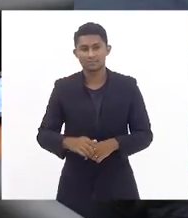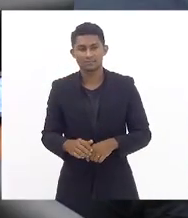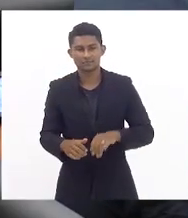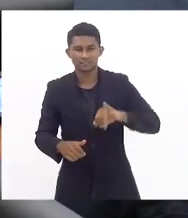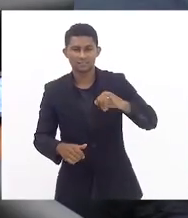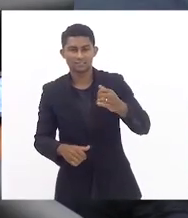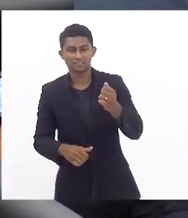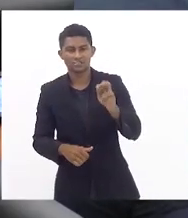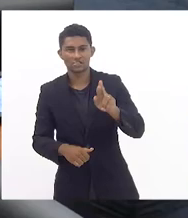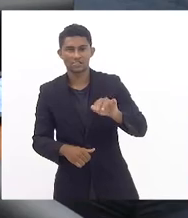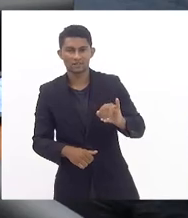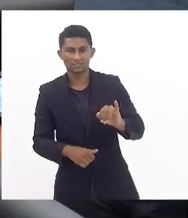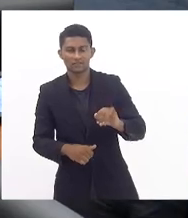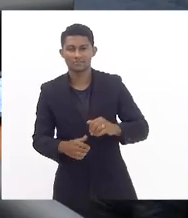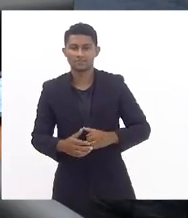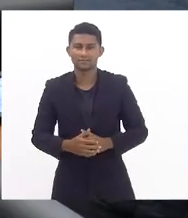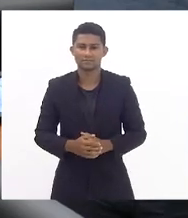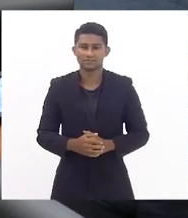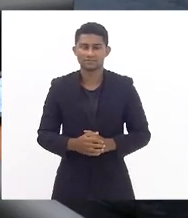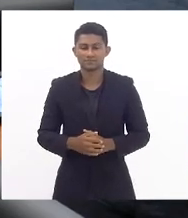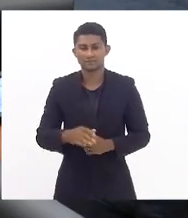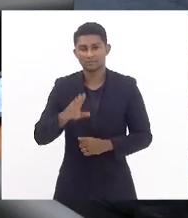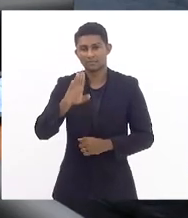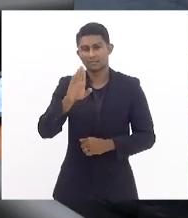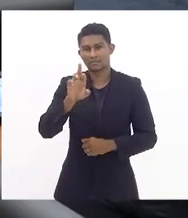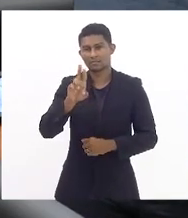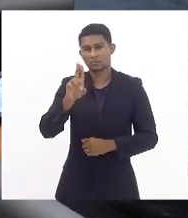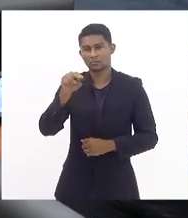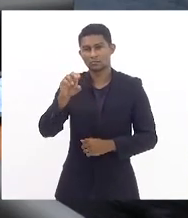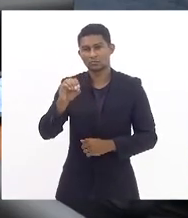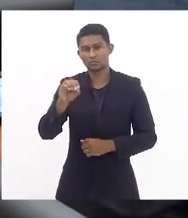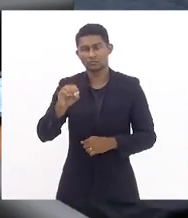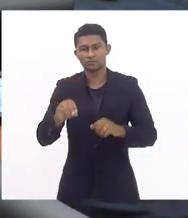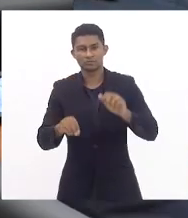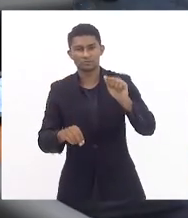Jari. Deputado Bruno Dauari, Átila.